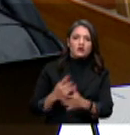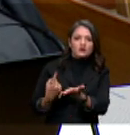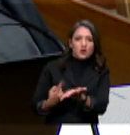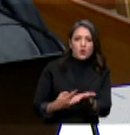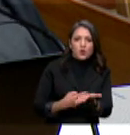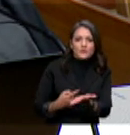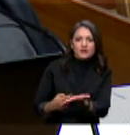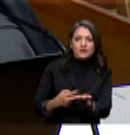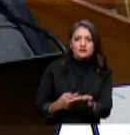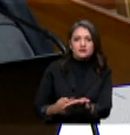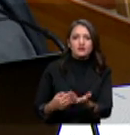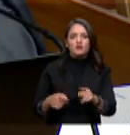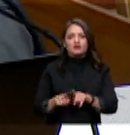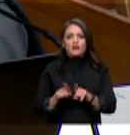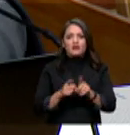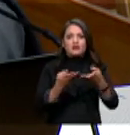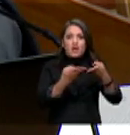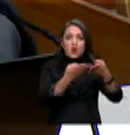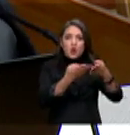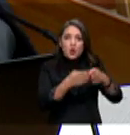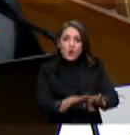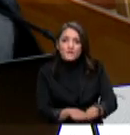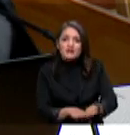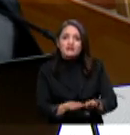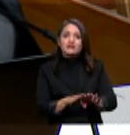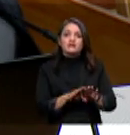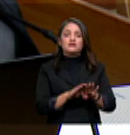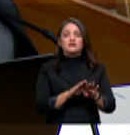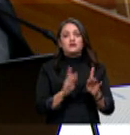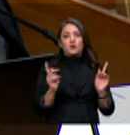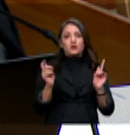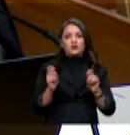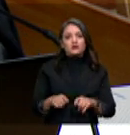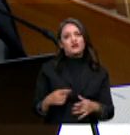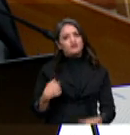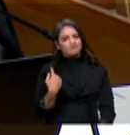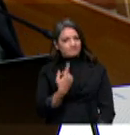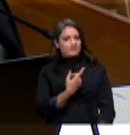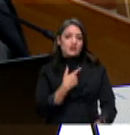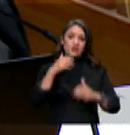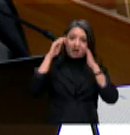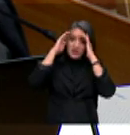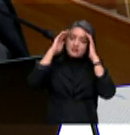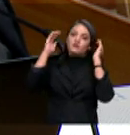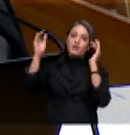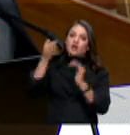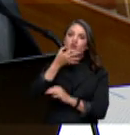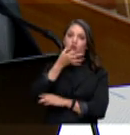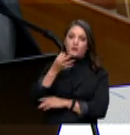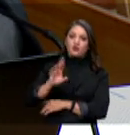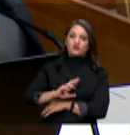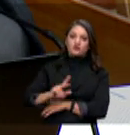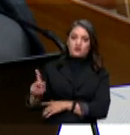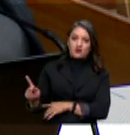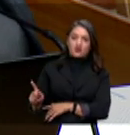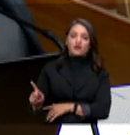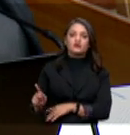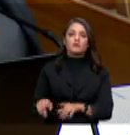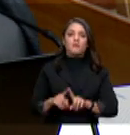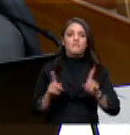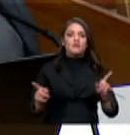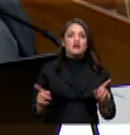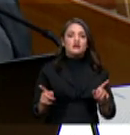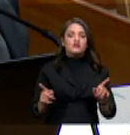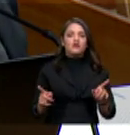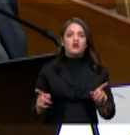essa compensação, não podemos, aqui com todo o respeito às posições contrárias, não podemos entender